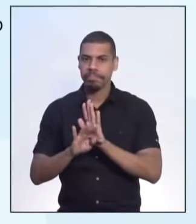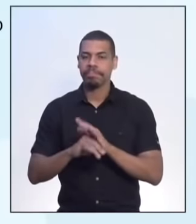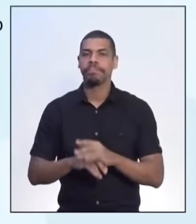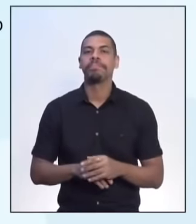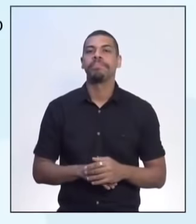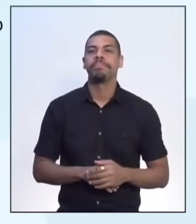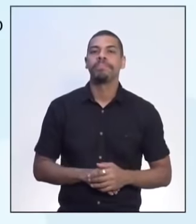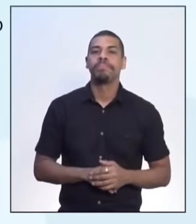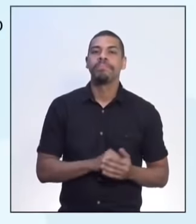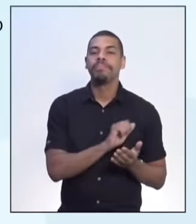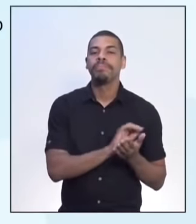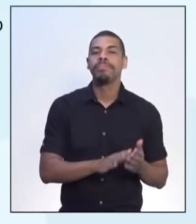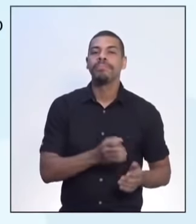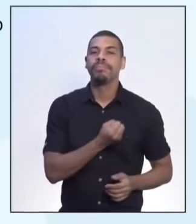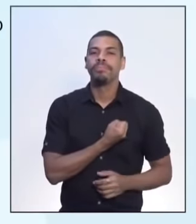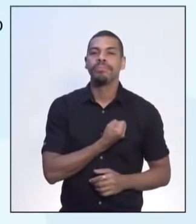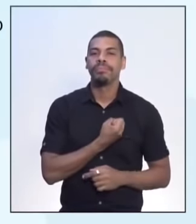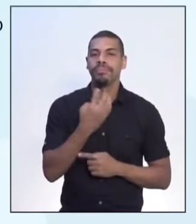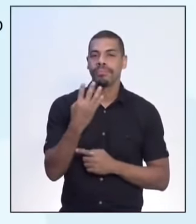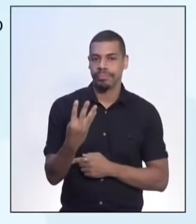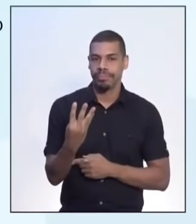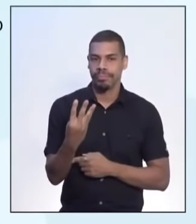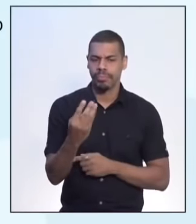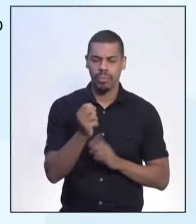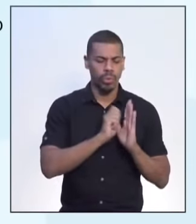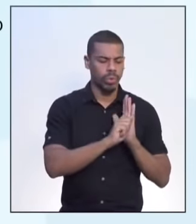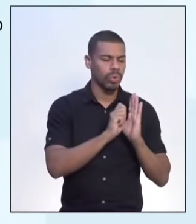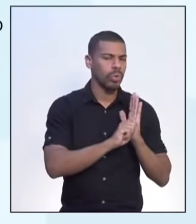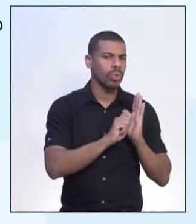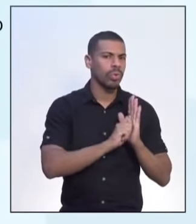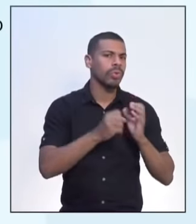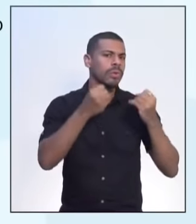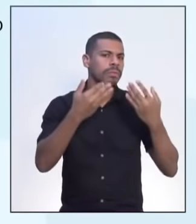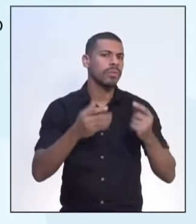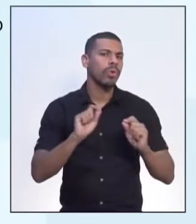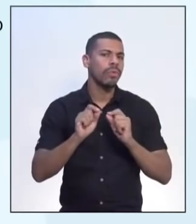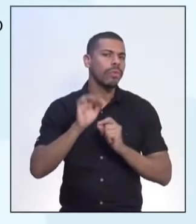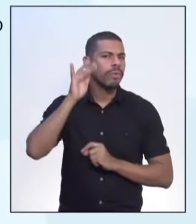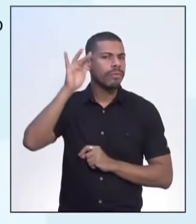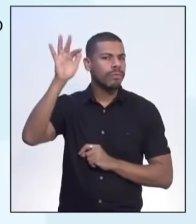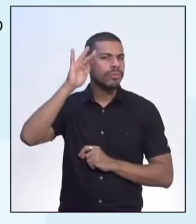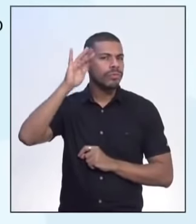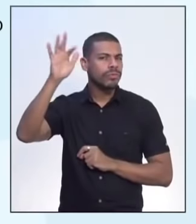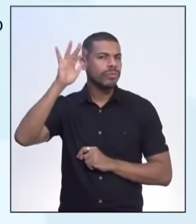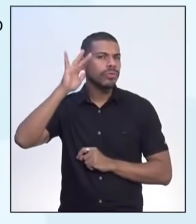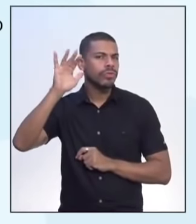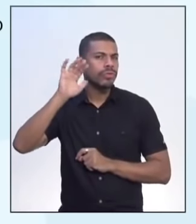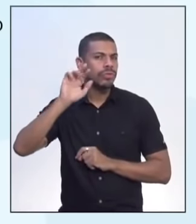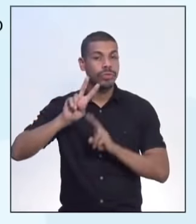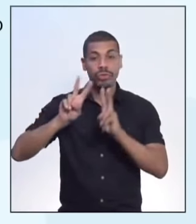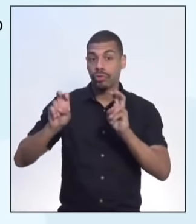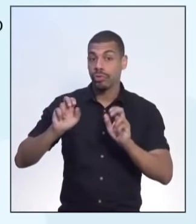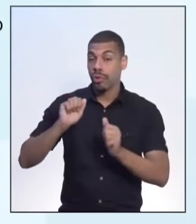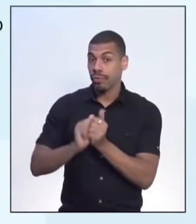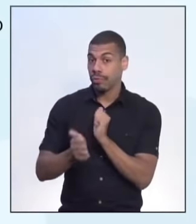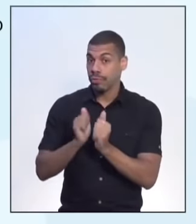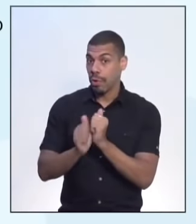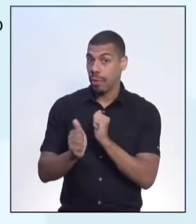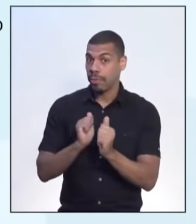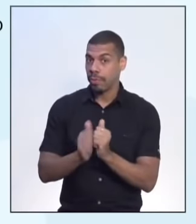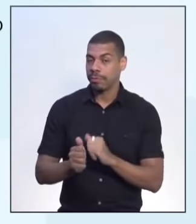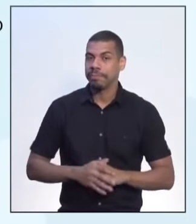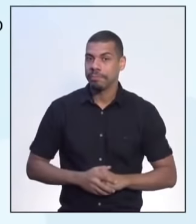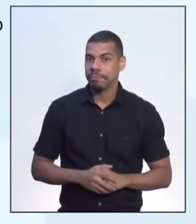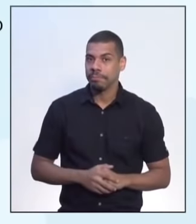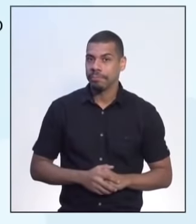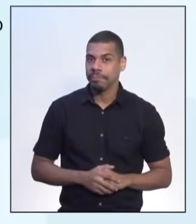Exercício 4. Segundo a autora, o que falam os filósofos sobre o futebol? Olha que nós ouvimos